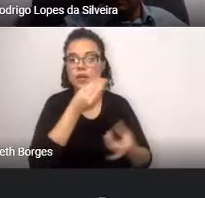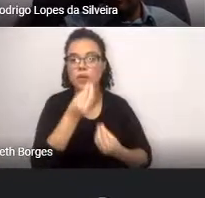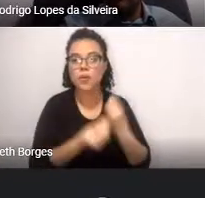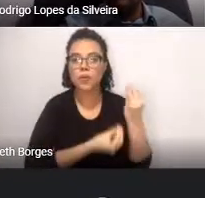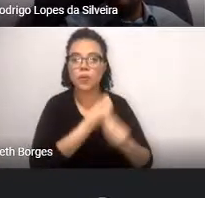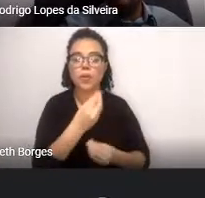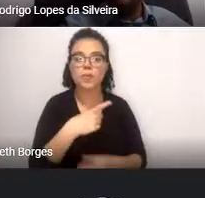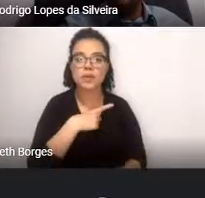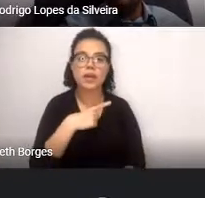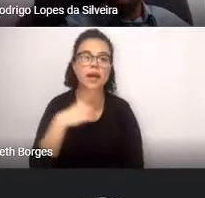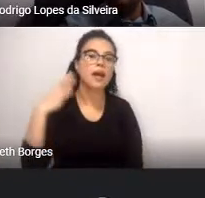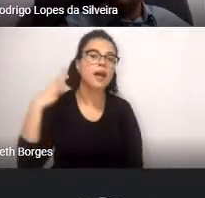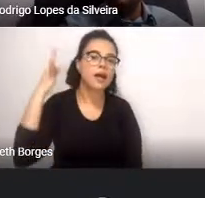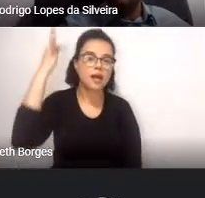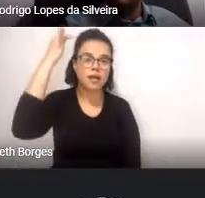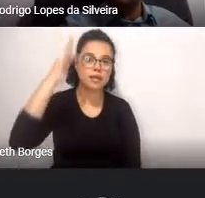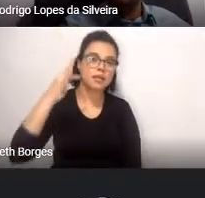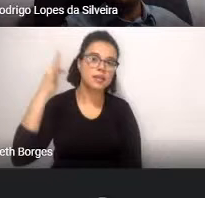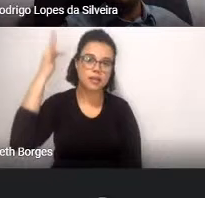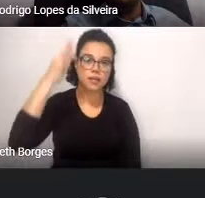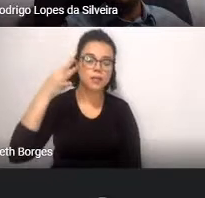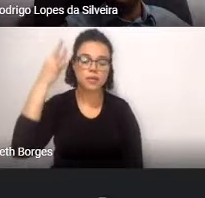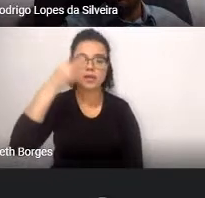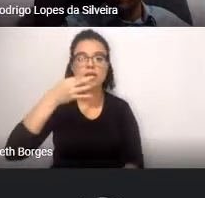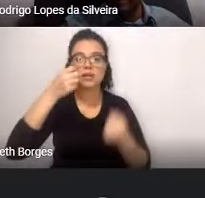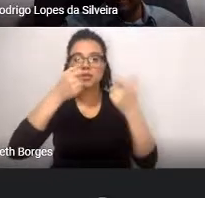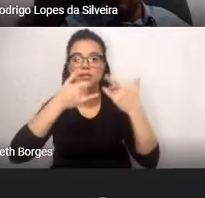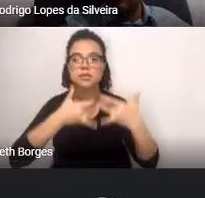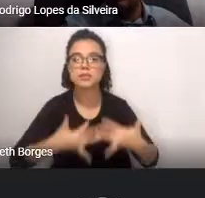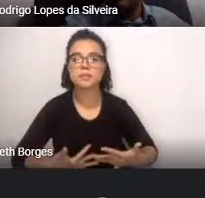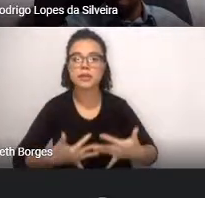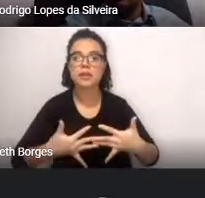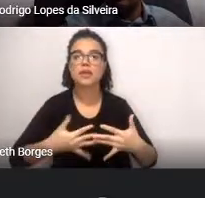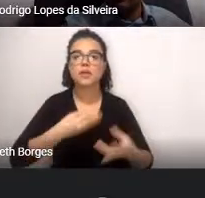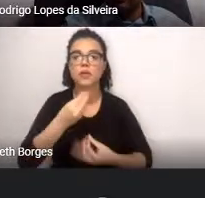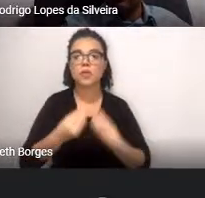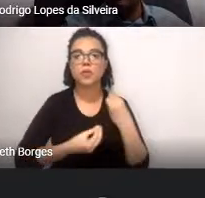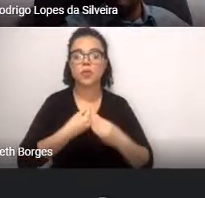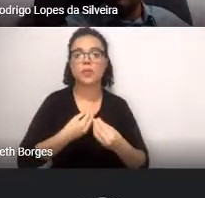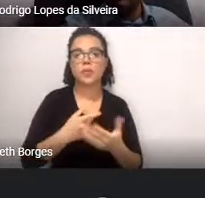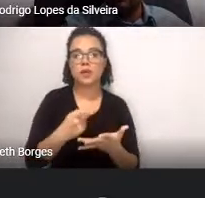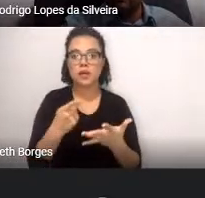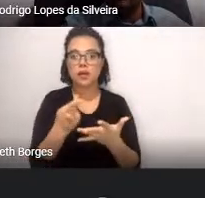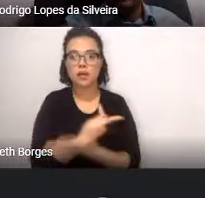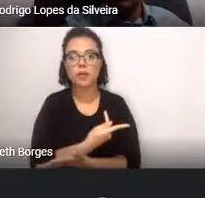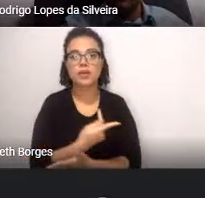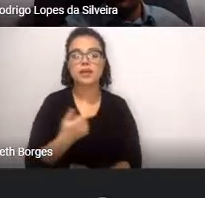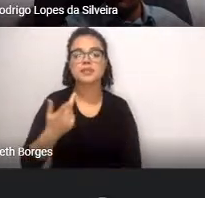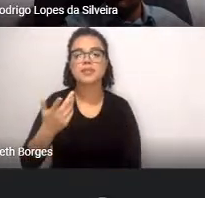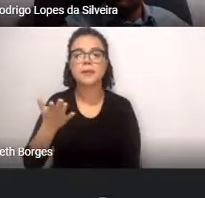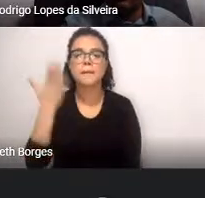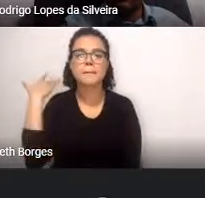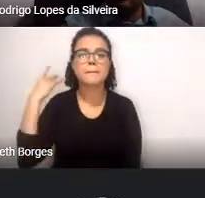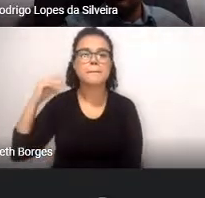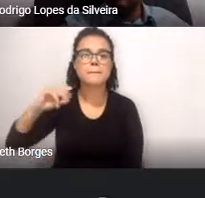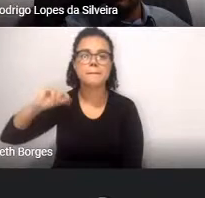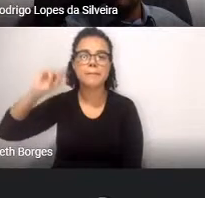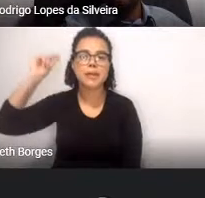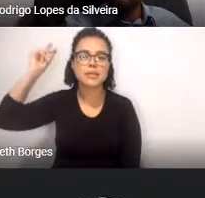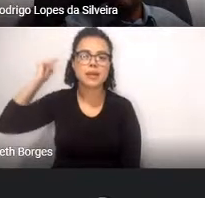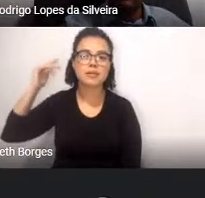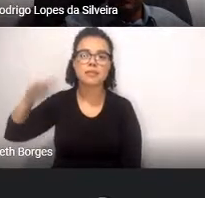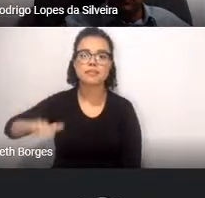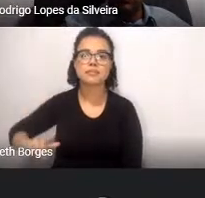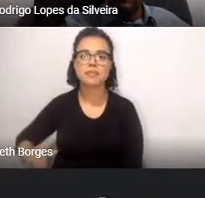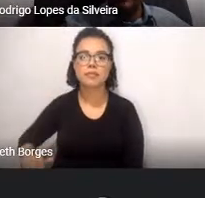Bowlby fala, né? Procurando lidar com as figuras de autoridade, lá na primeira infância, de uma maneira significativa,